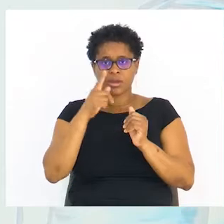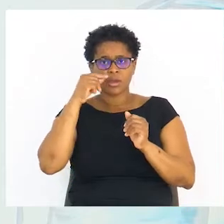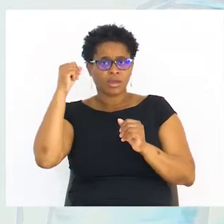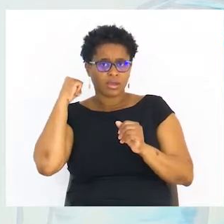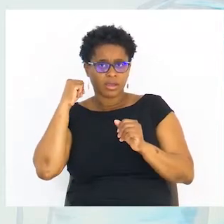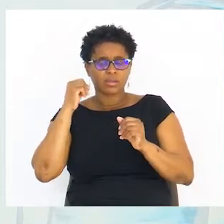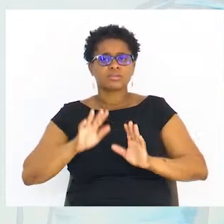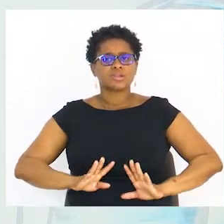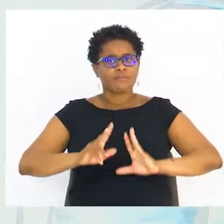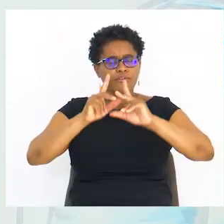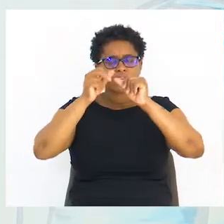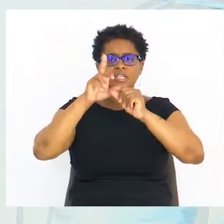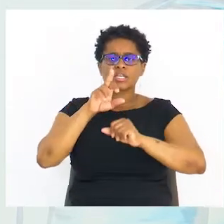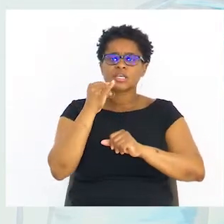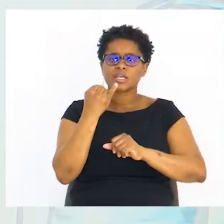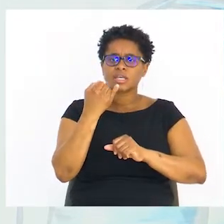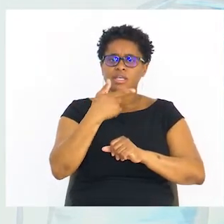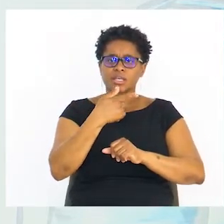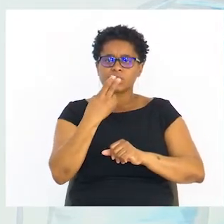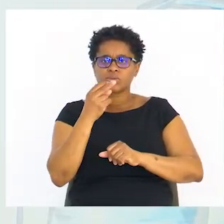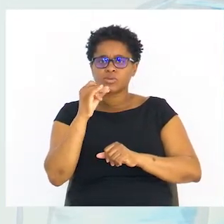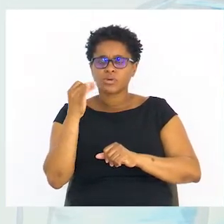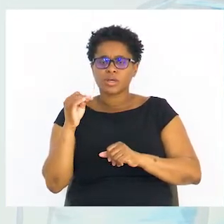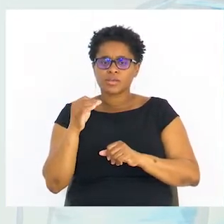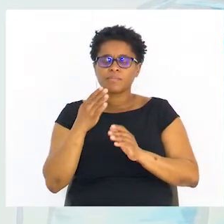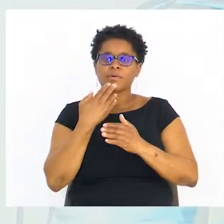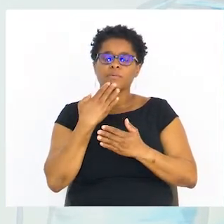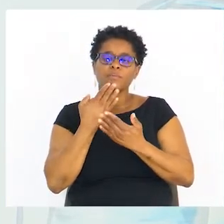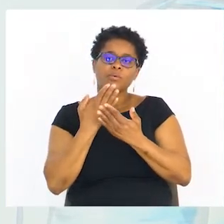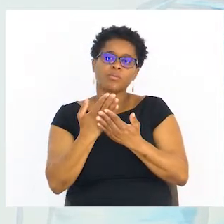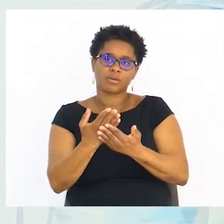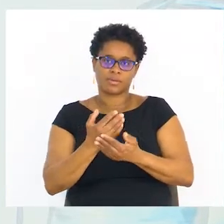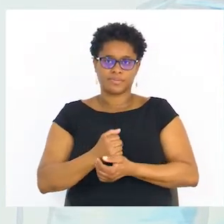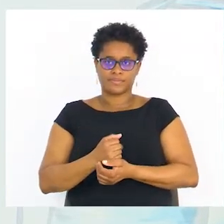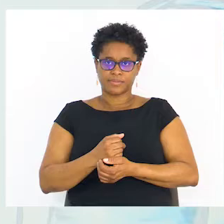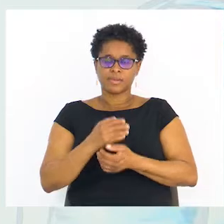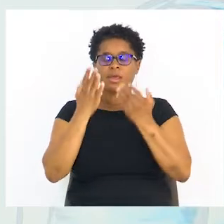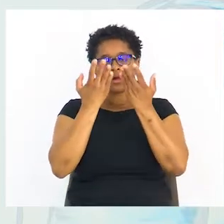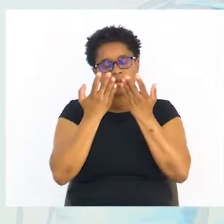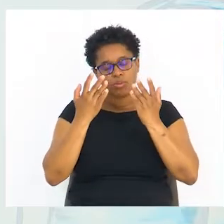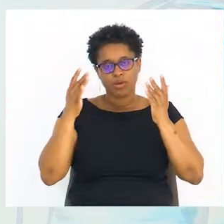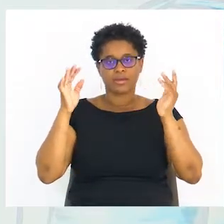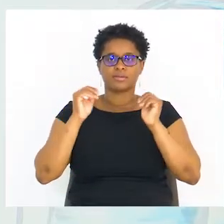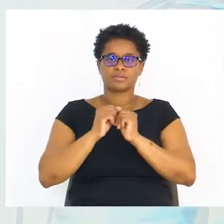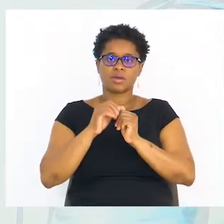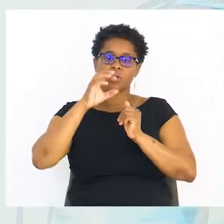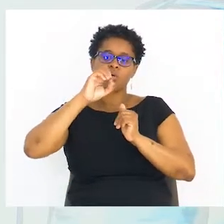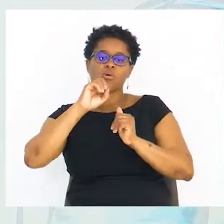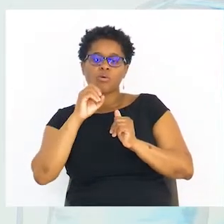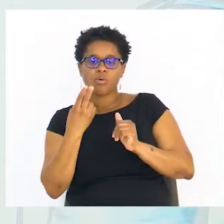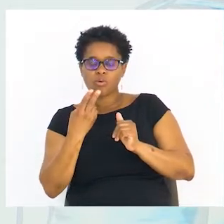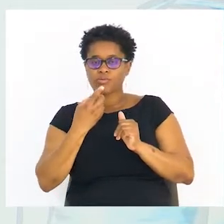desenvolveram rituais para agradecerem a natureza. Ou